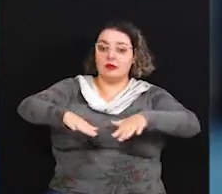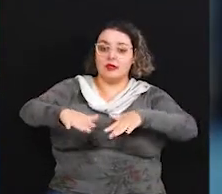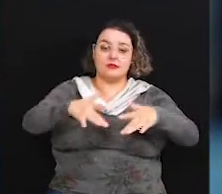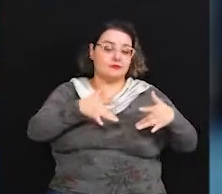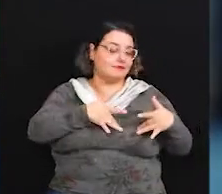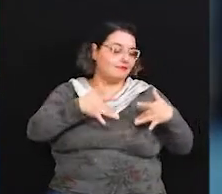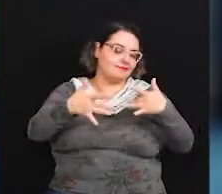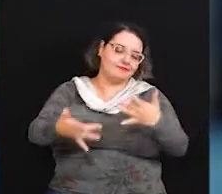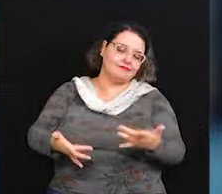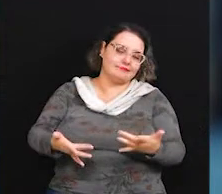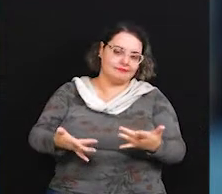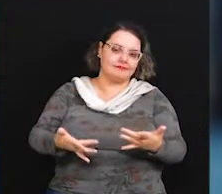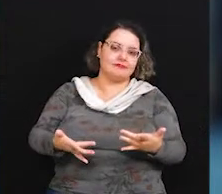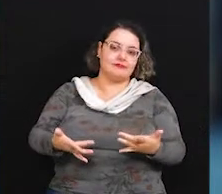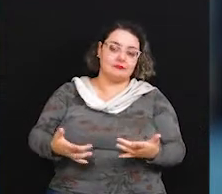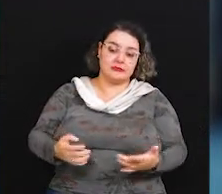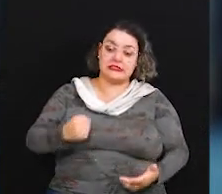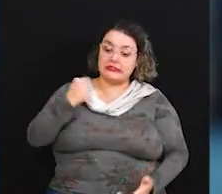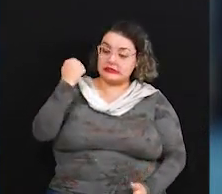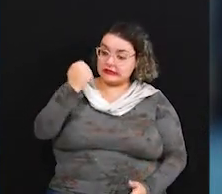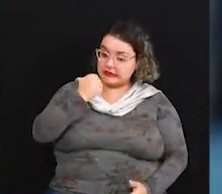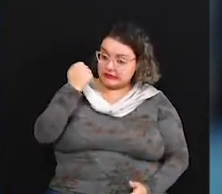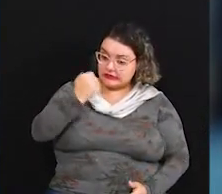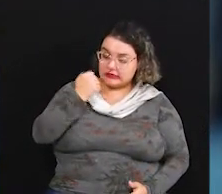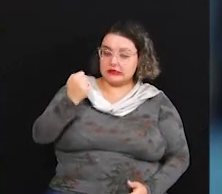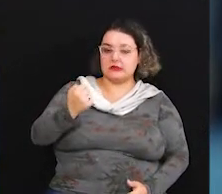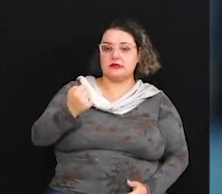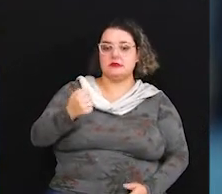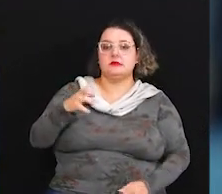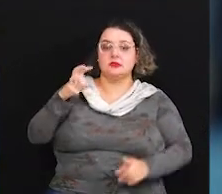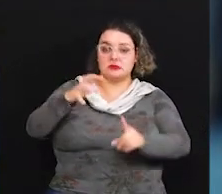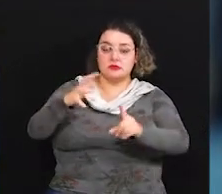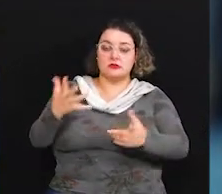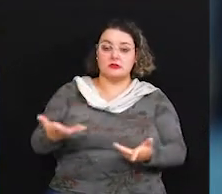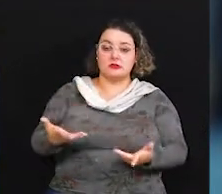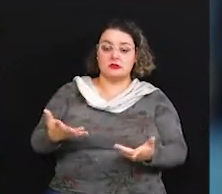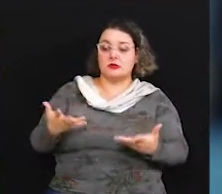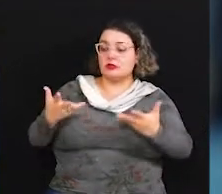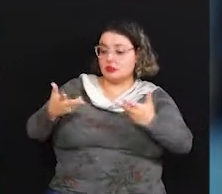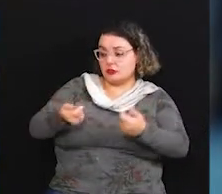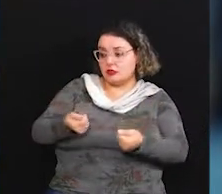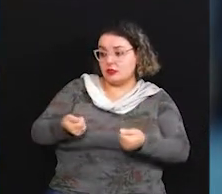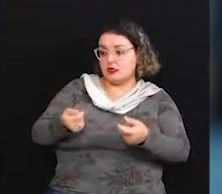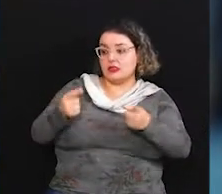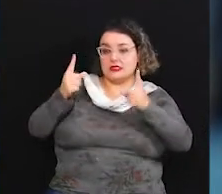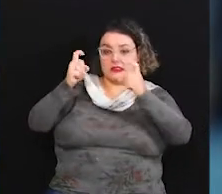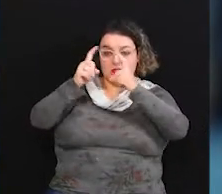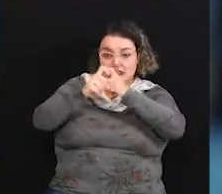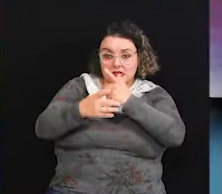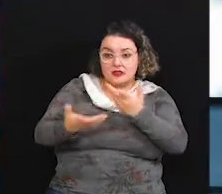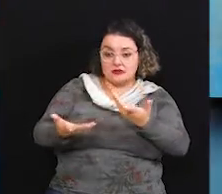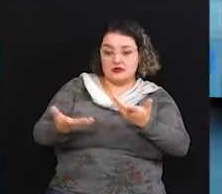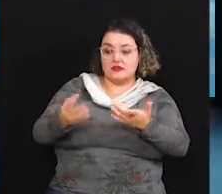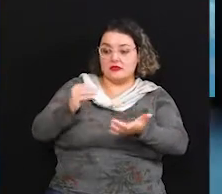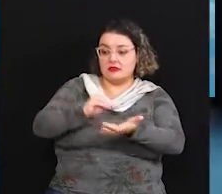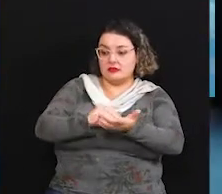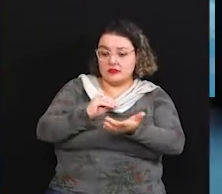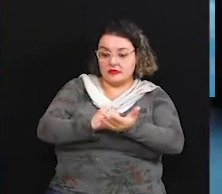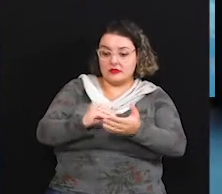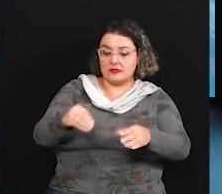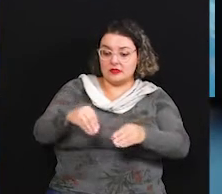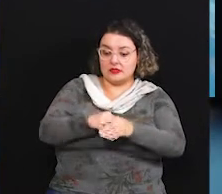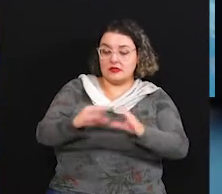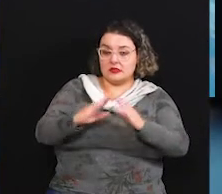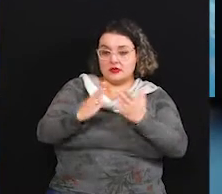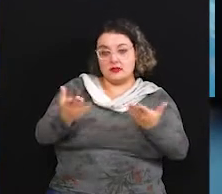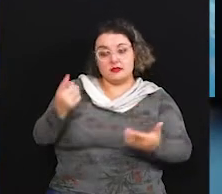de caridade foi seriamente afetado. Tá? Porque estava todo mundo na situação complicada, né? Sim. Faltou para dentro